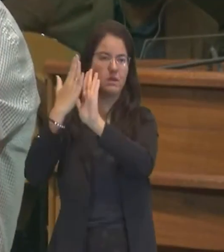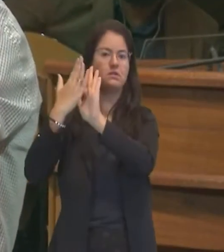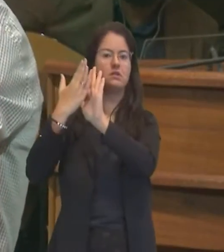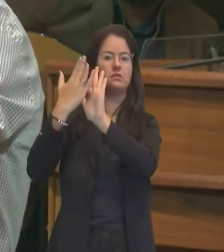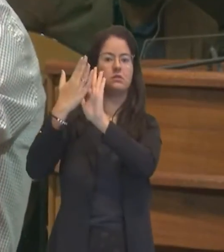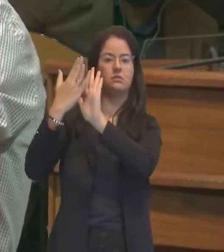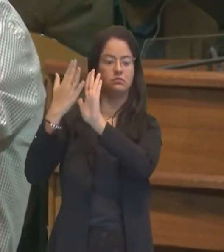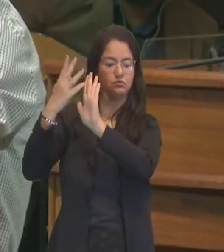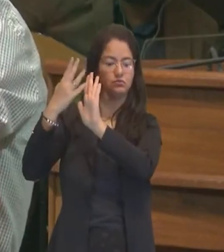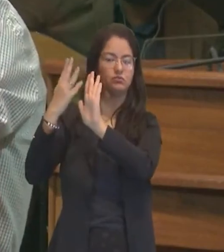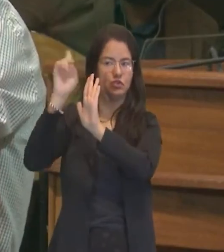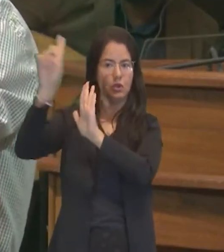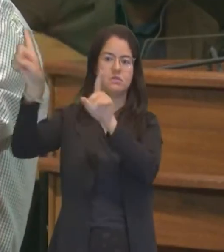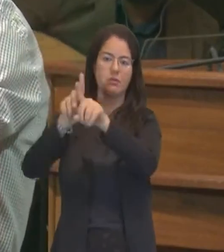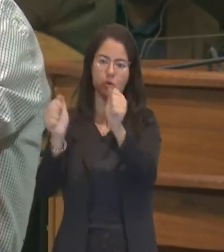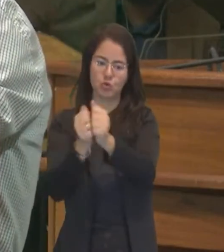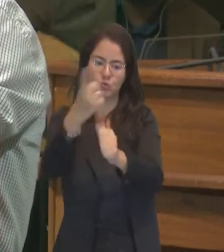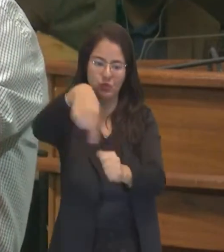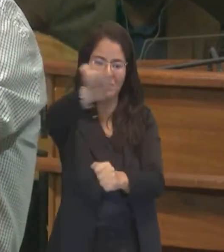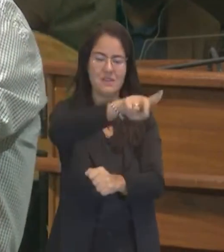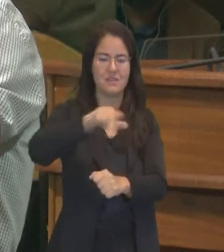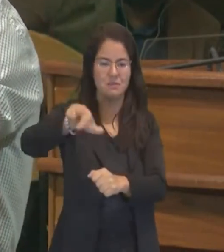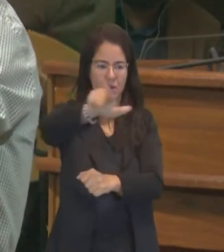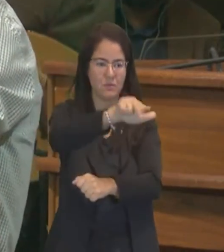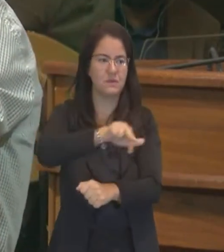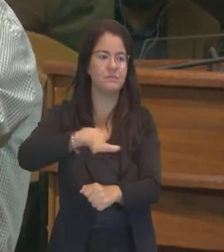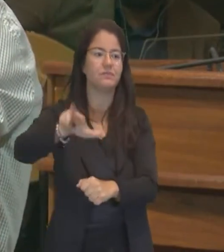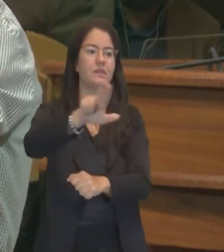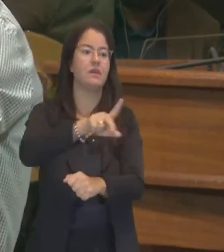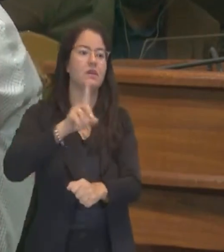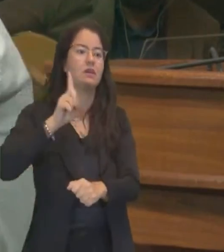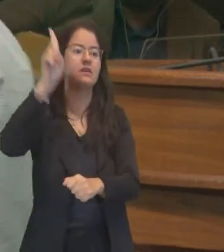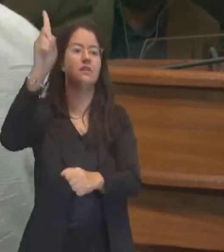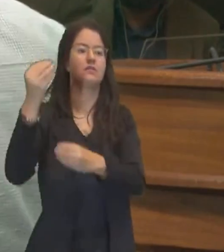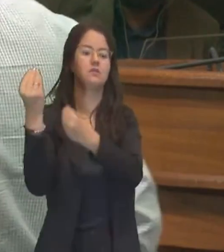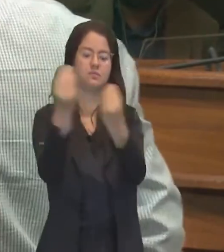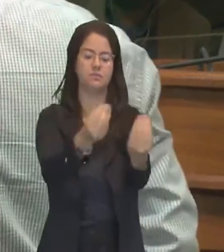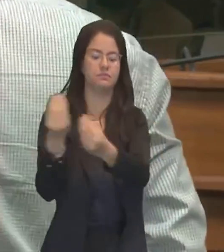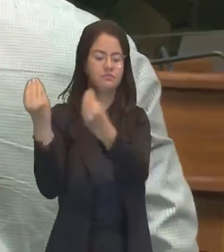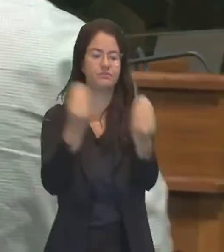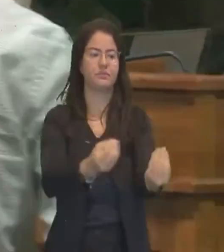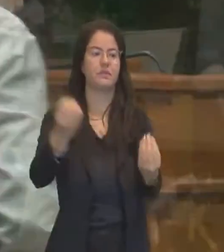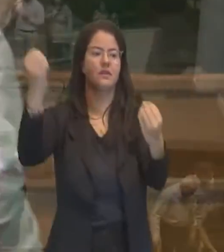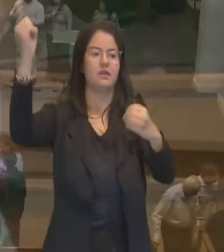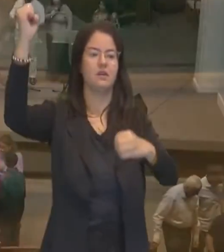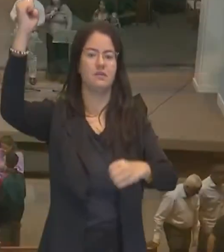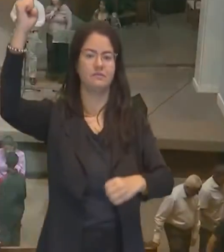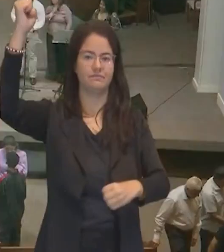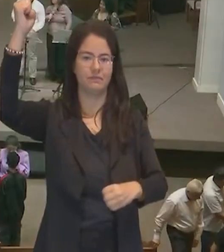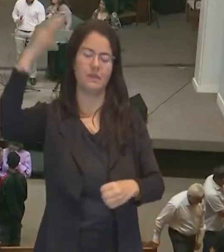dos irmãos. Que o Senhor continue derramando graça sobre a vida de todos.